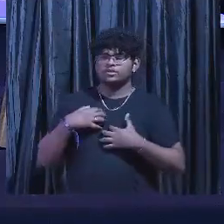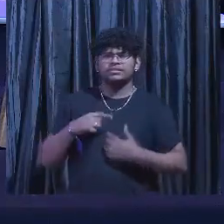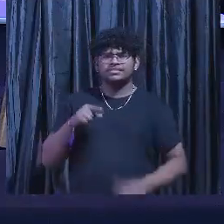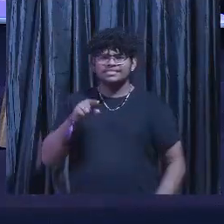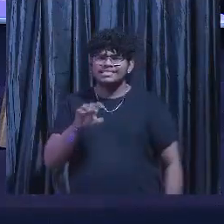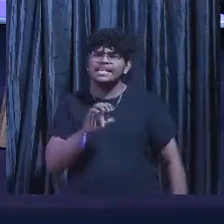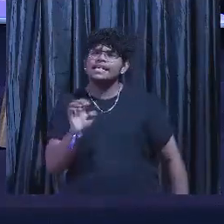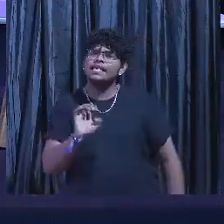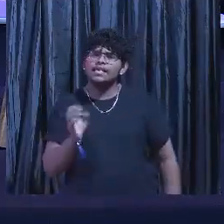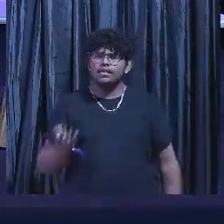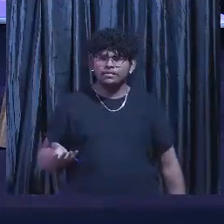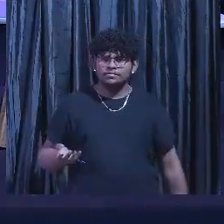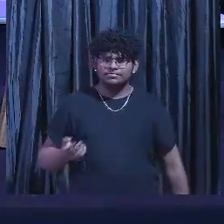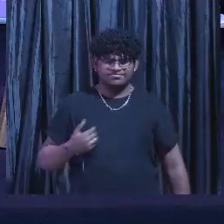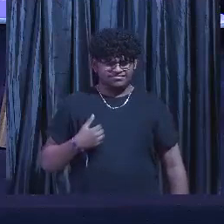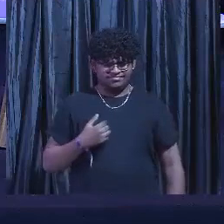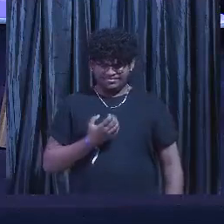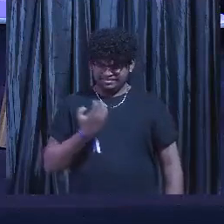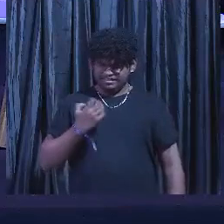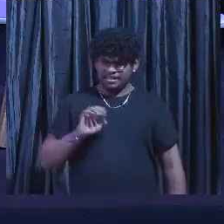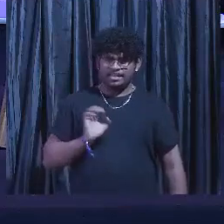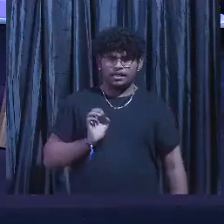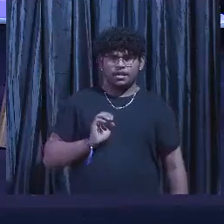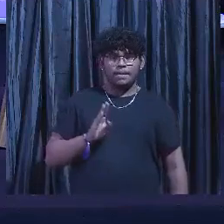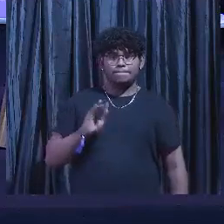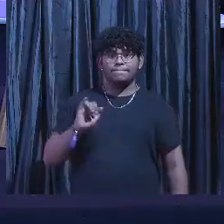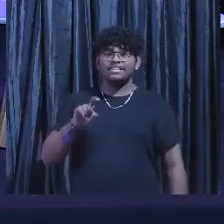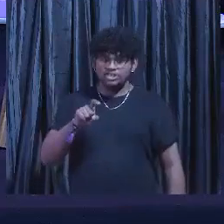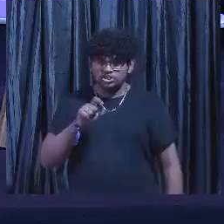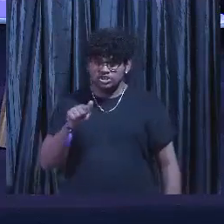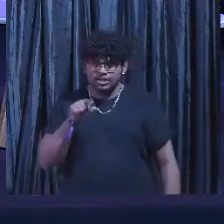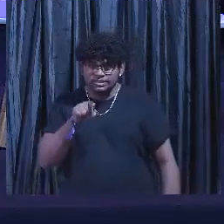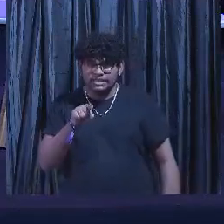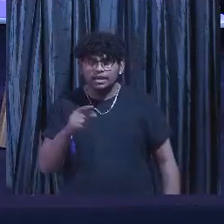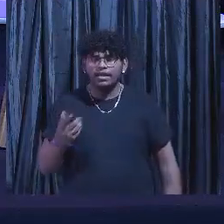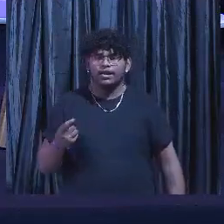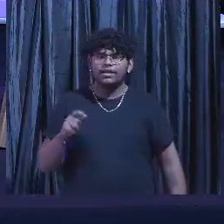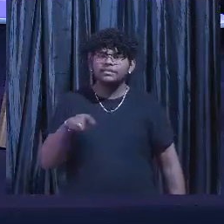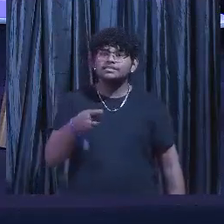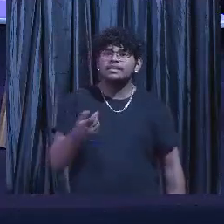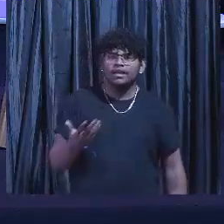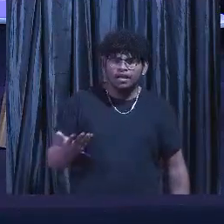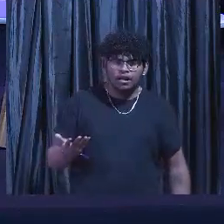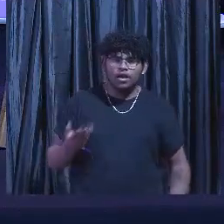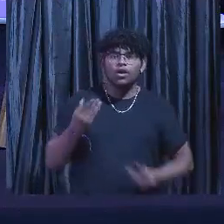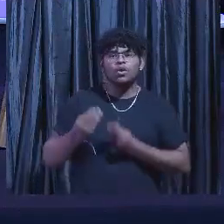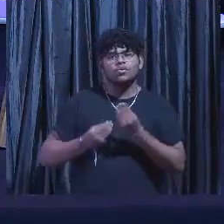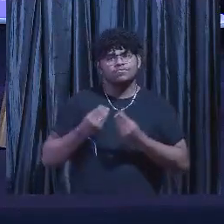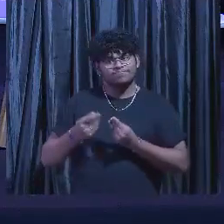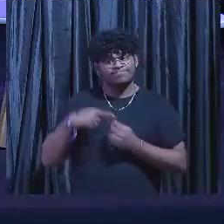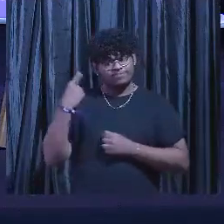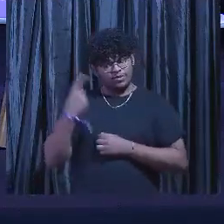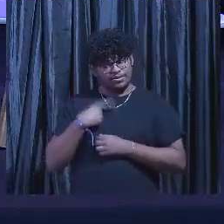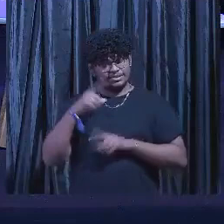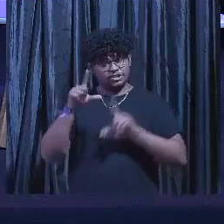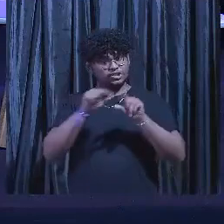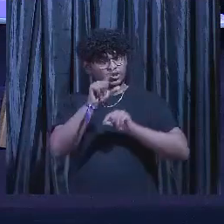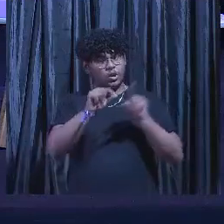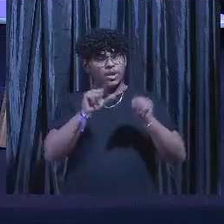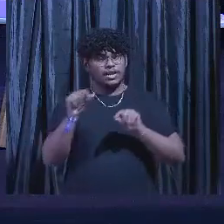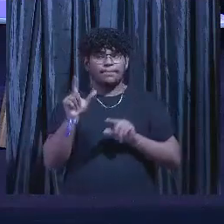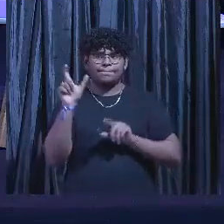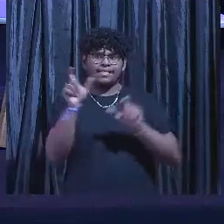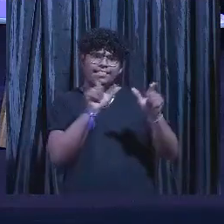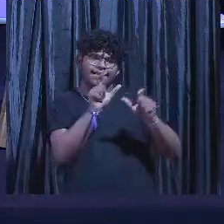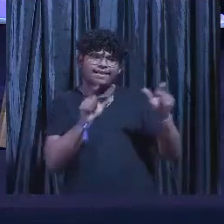Você é gay? Às vezes a pessoa não vai entender que é gay. Você é bicha? Então, a gente decide como vai fazer o instrumento de coleta, a gente mesmo analisa,